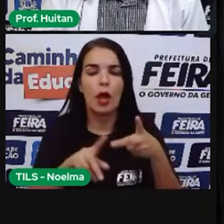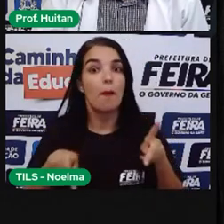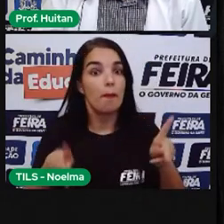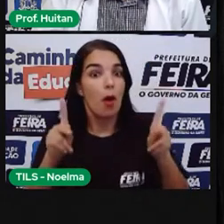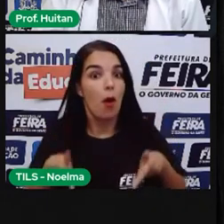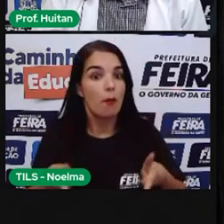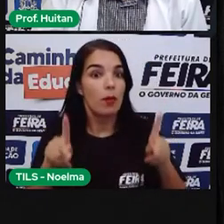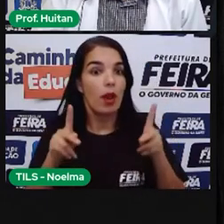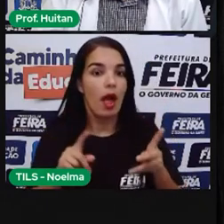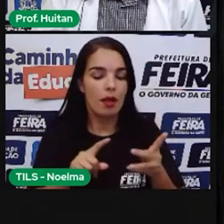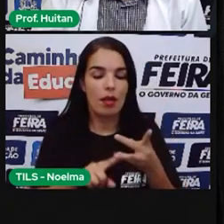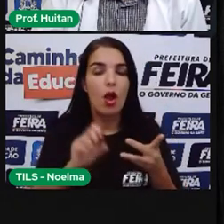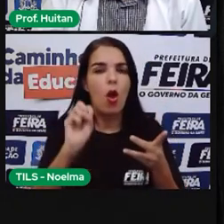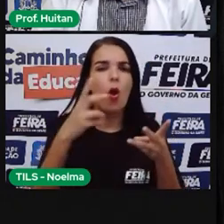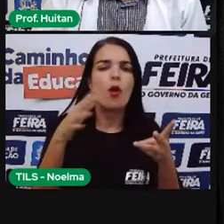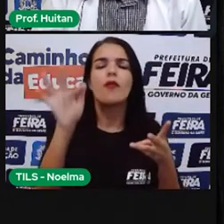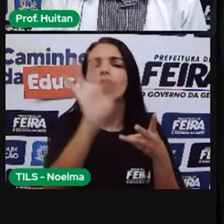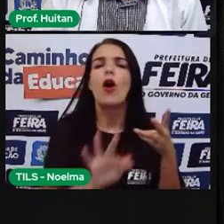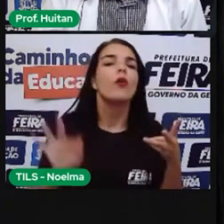Eu acho que você já sabe.